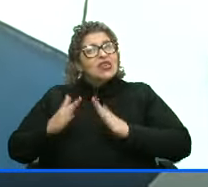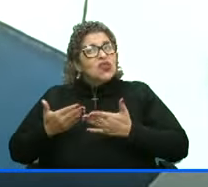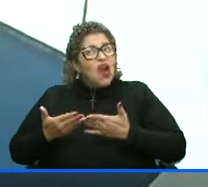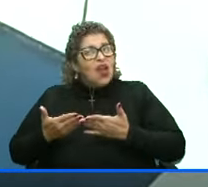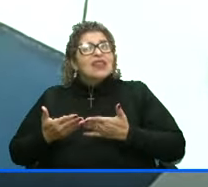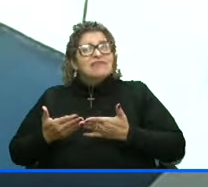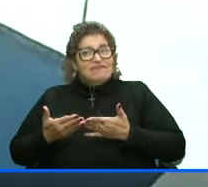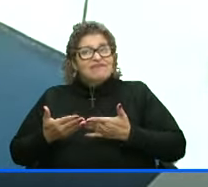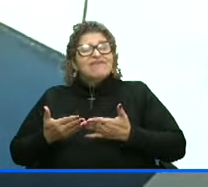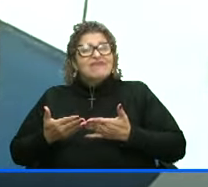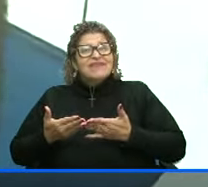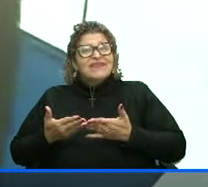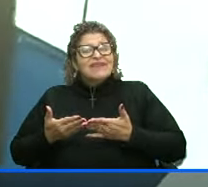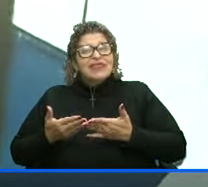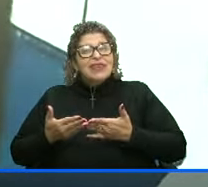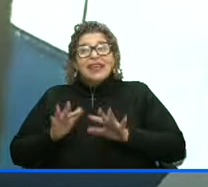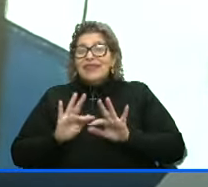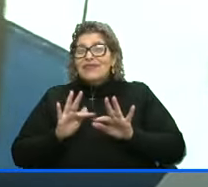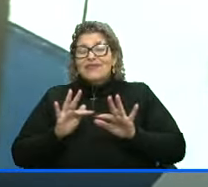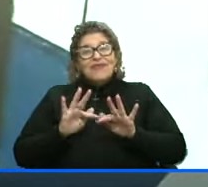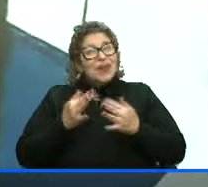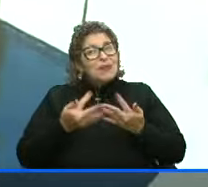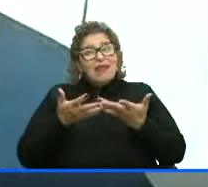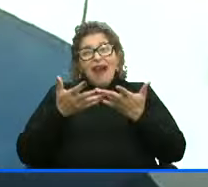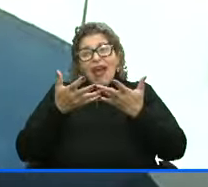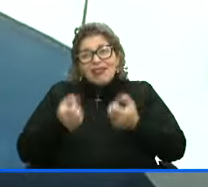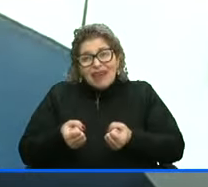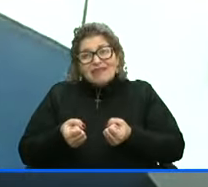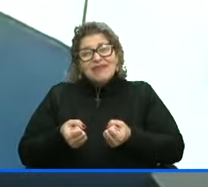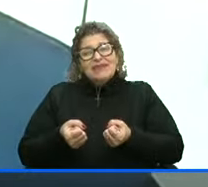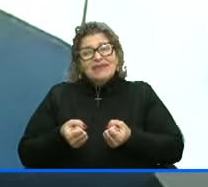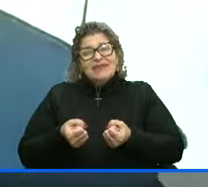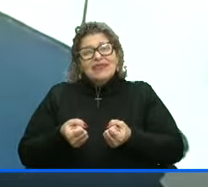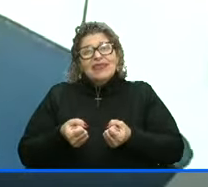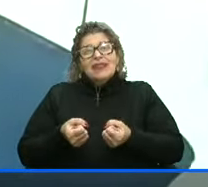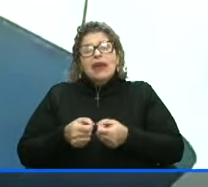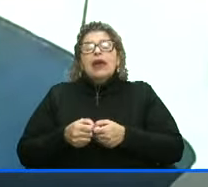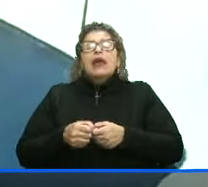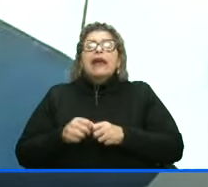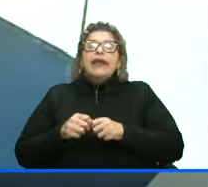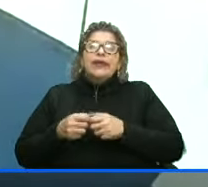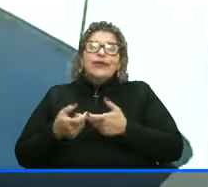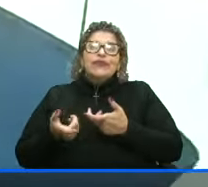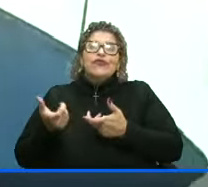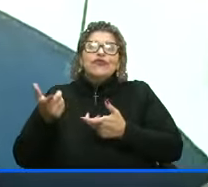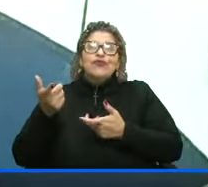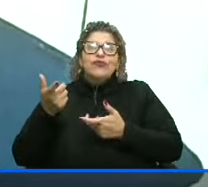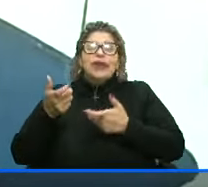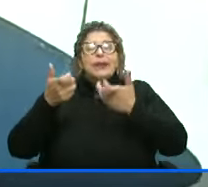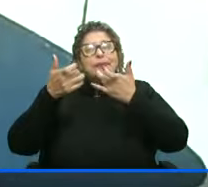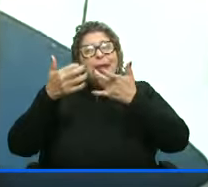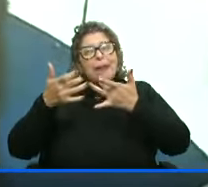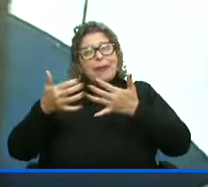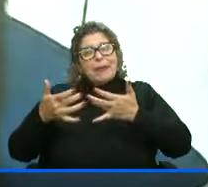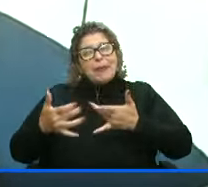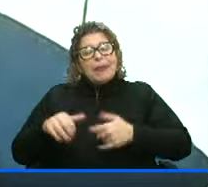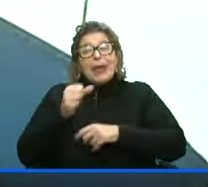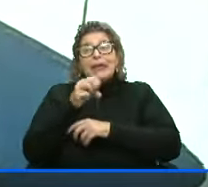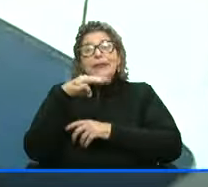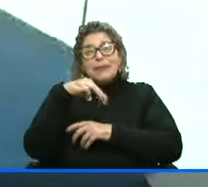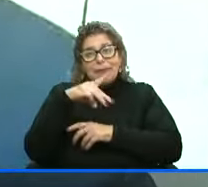essa família ela não aceita a vaga. Nós fazemos toda a devolução, né, com explicação para a